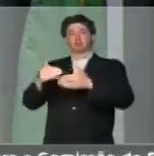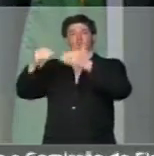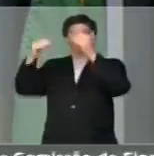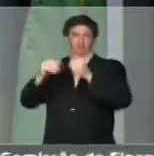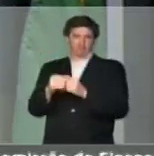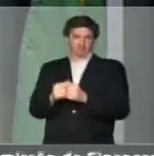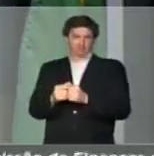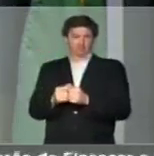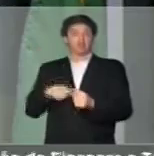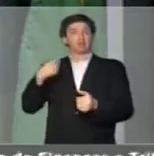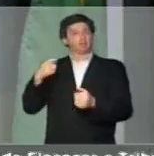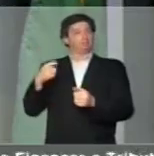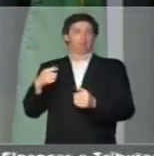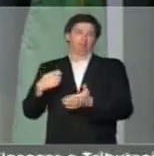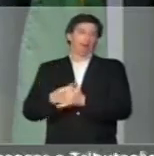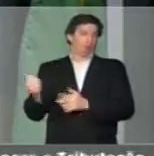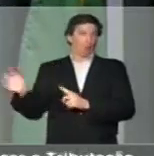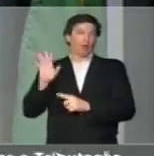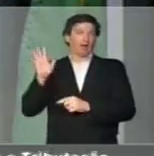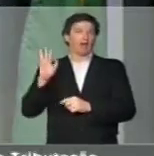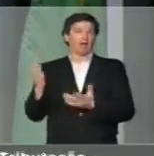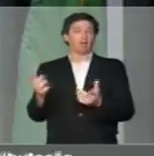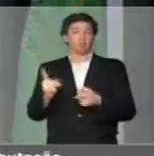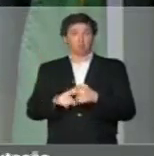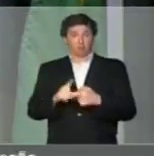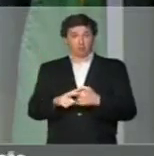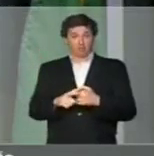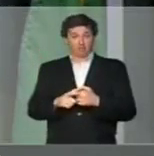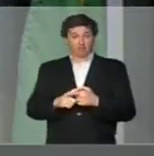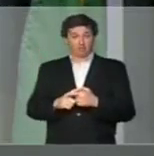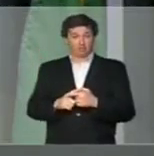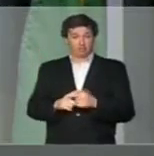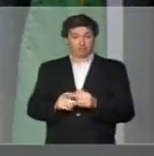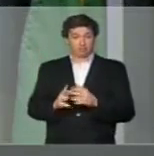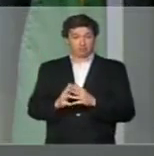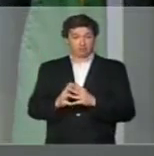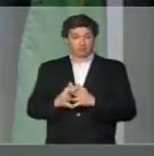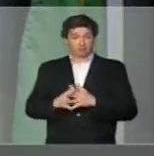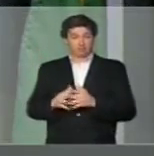desenrolasse. E pagou até um preço. Aqueles que eram mais